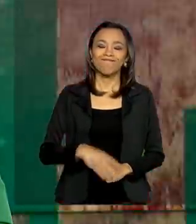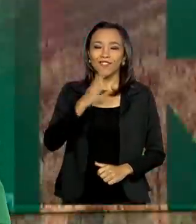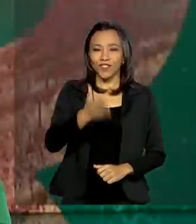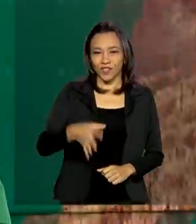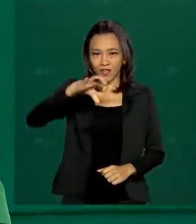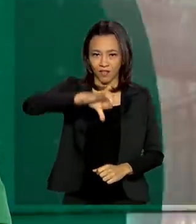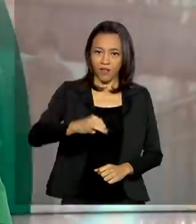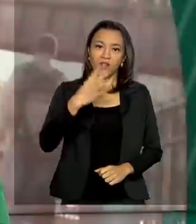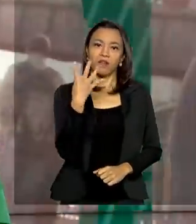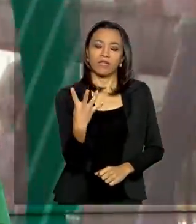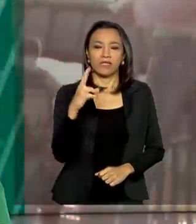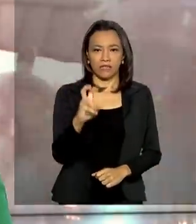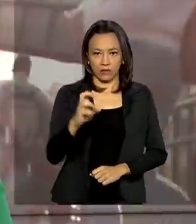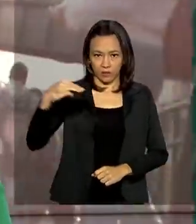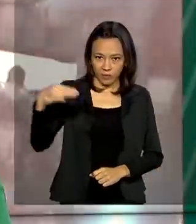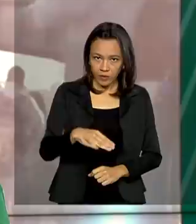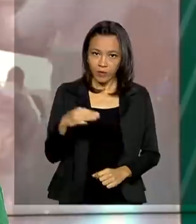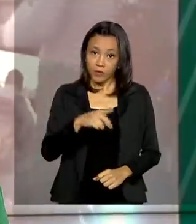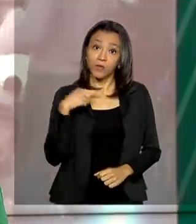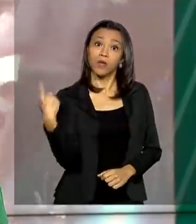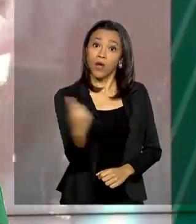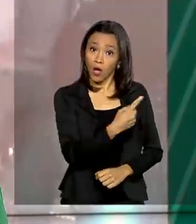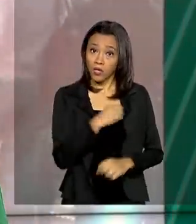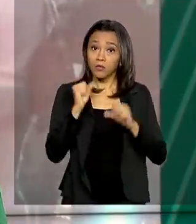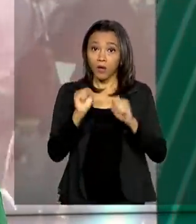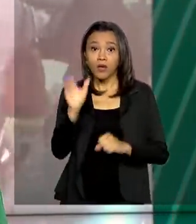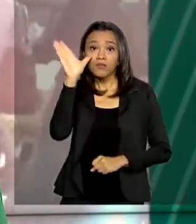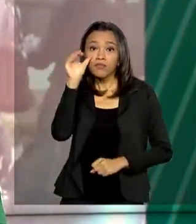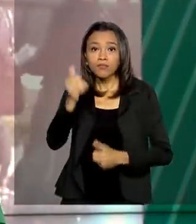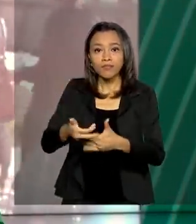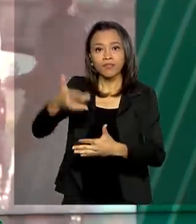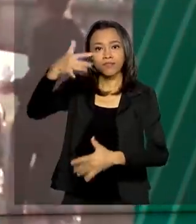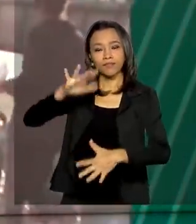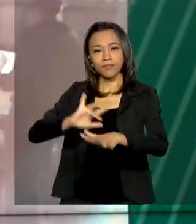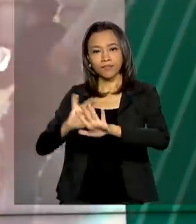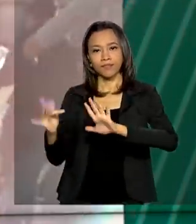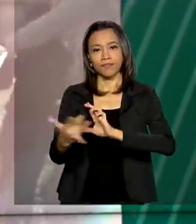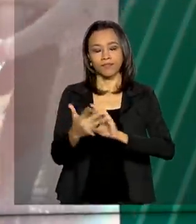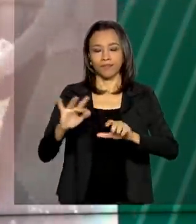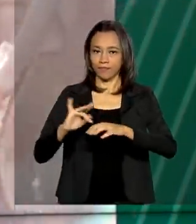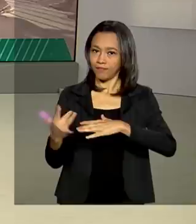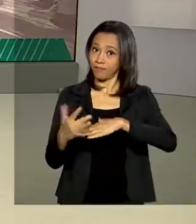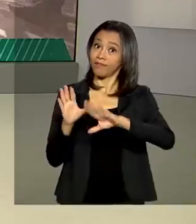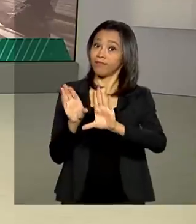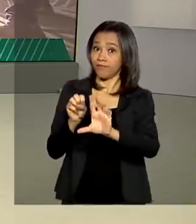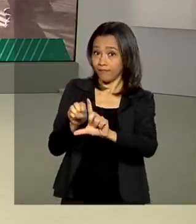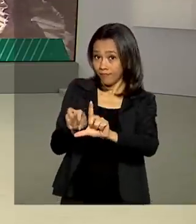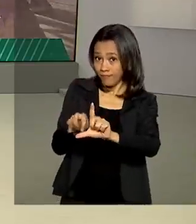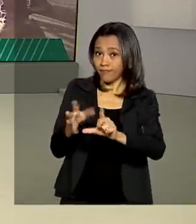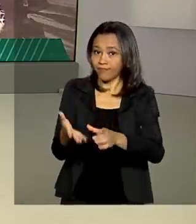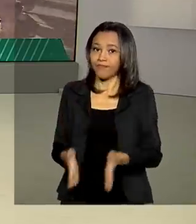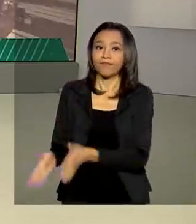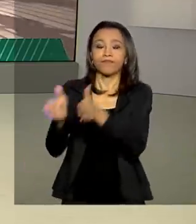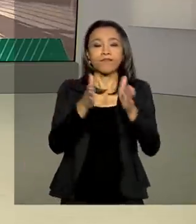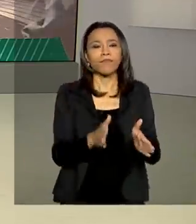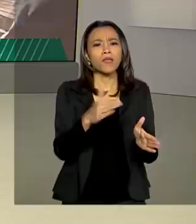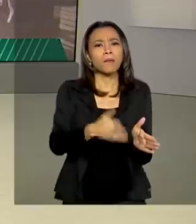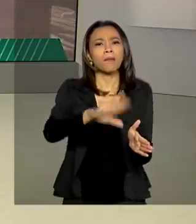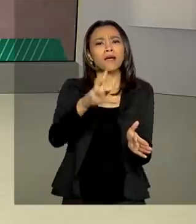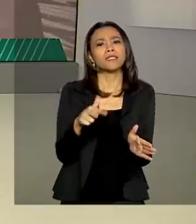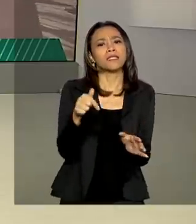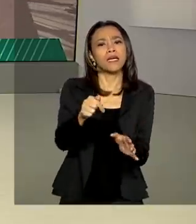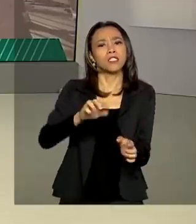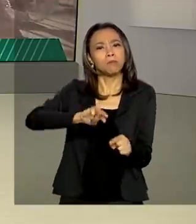São 9 horas e 45 minutos. Nós estamos ao vivo também pelas redes sociais. Mais de 7 milhões